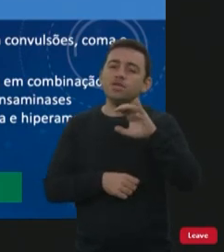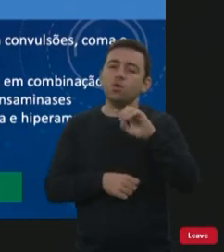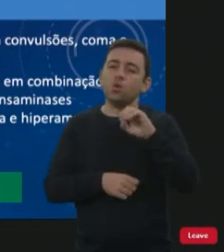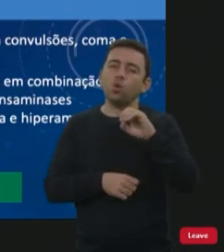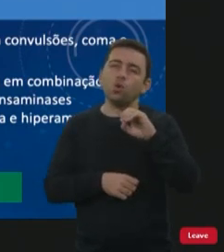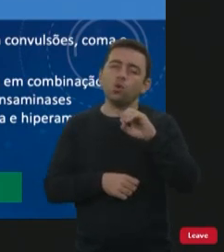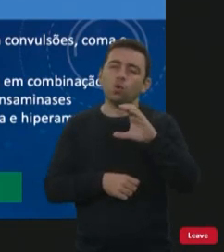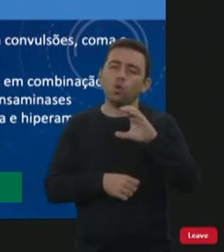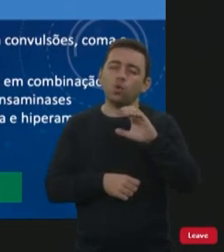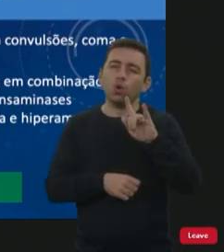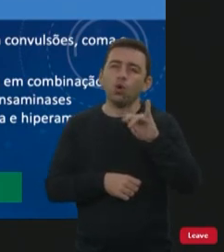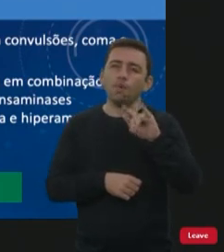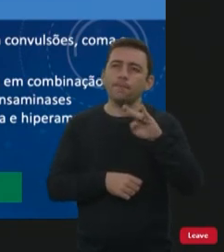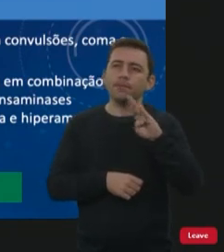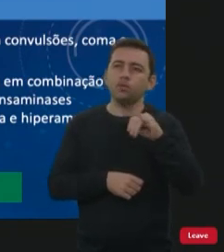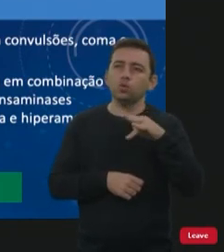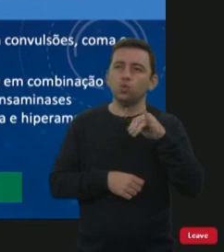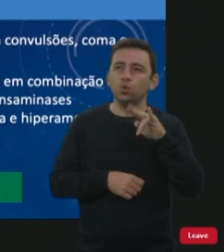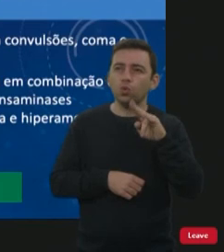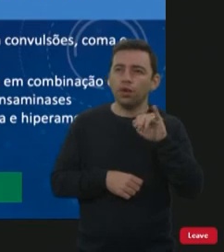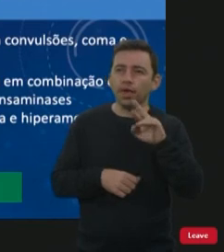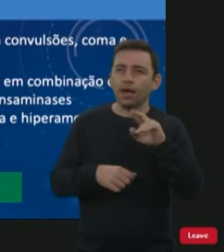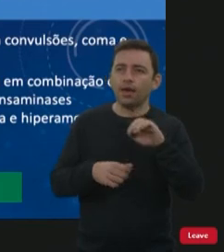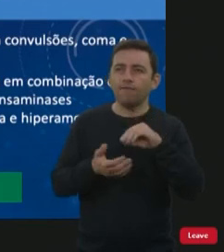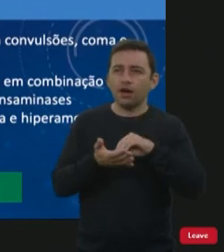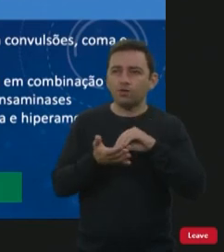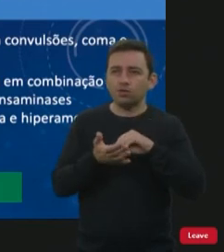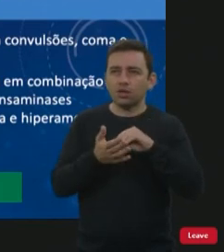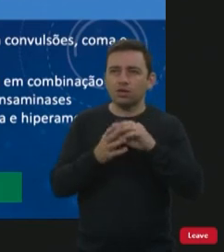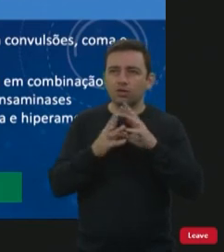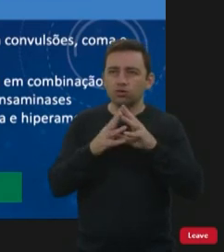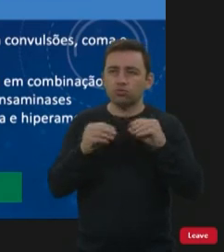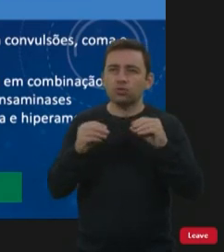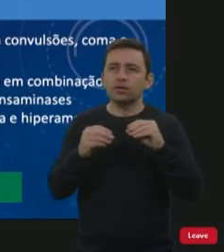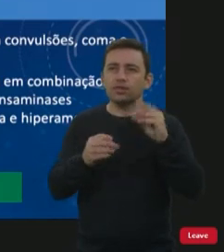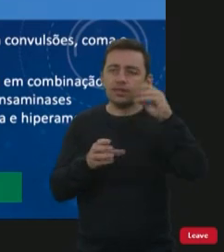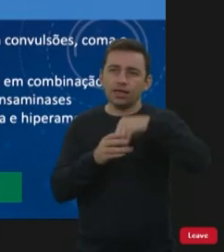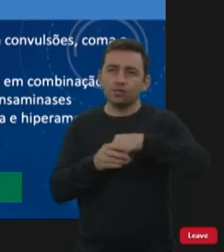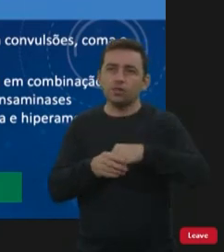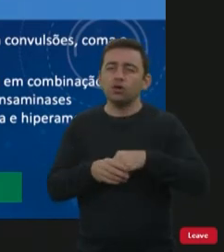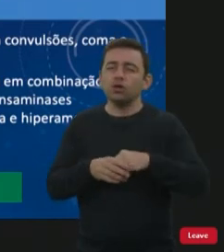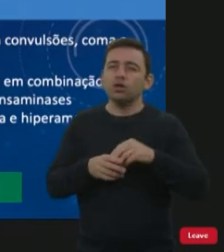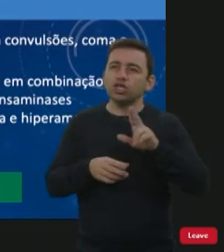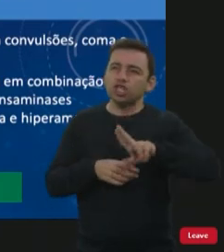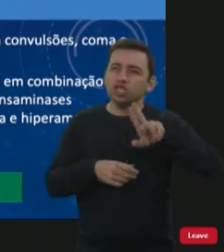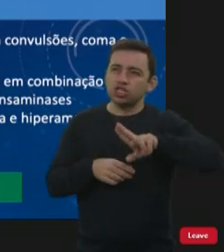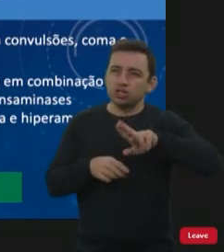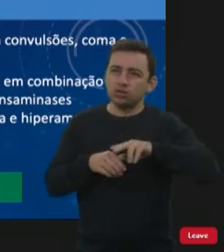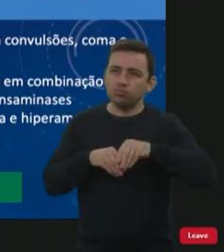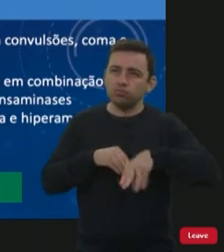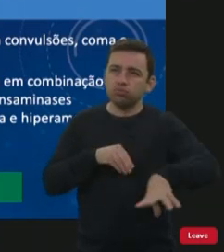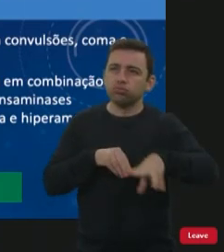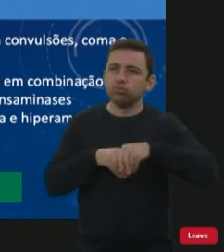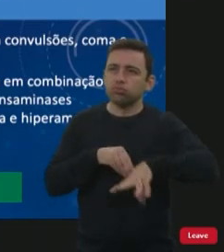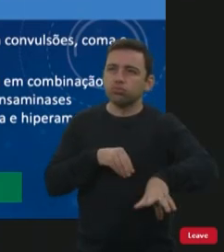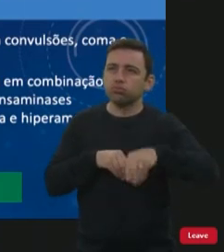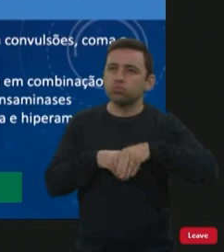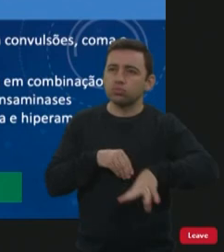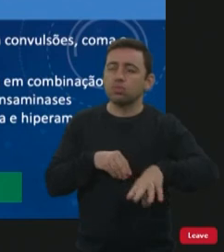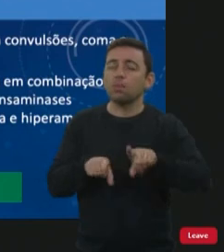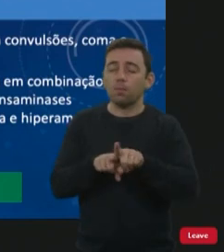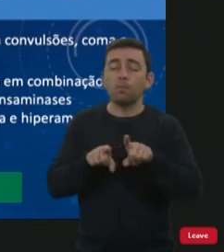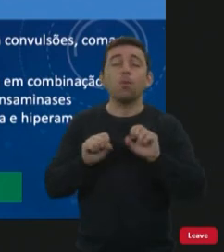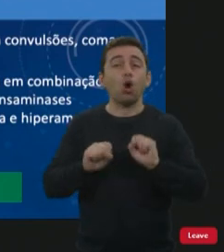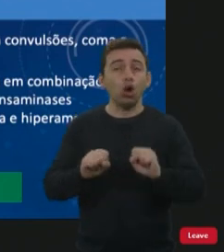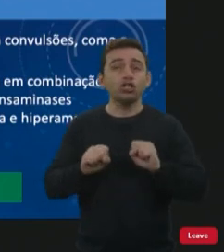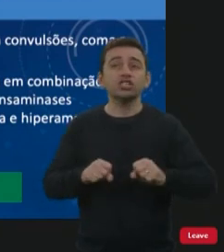liberação dessas substâncias de dentro da célula muscular na urina, que isso pode levar a uma lesão renal aguda, né?